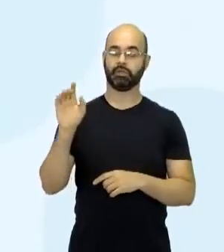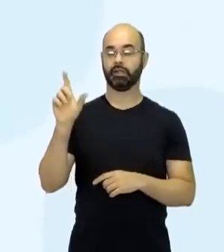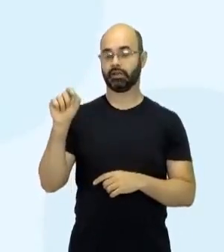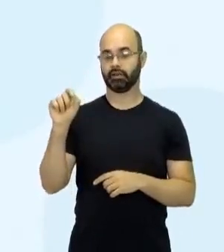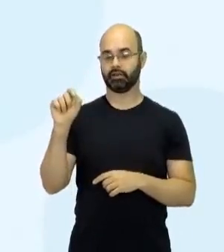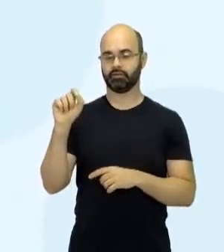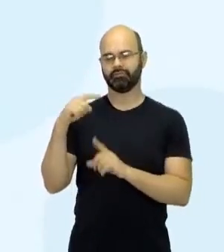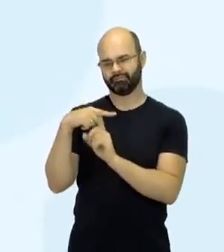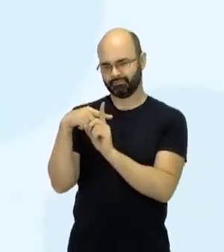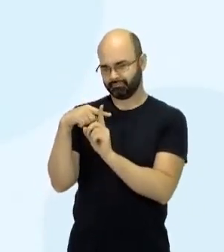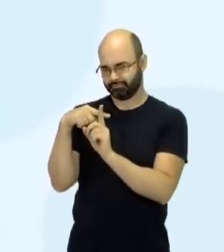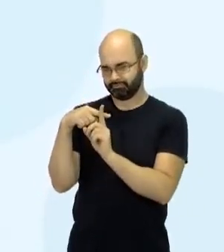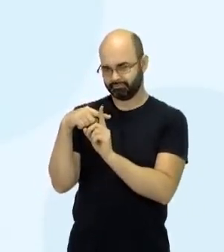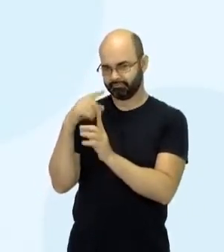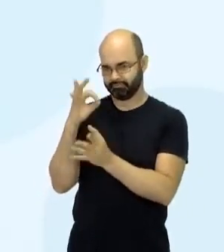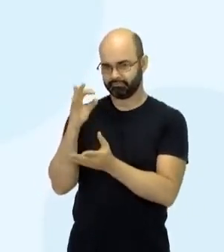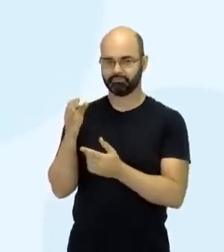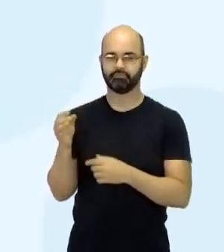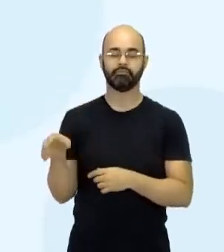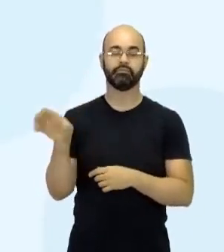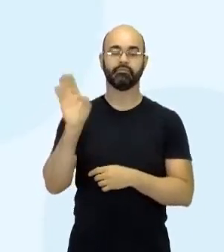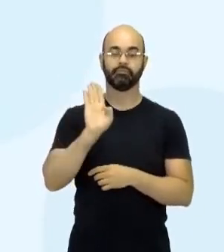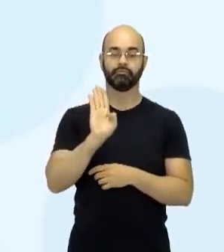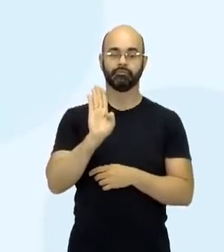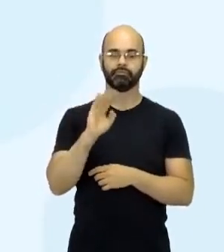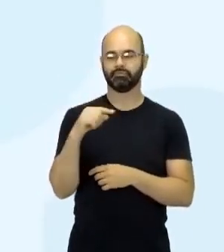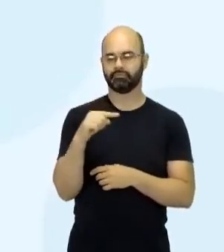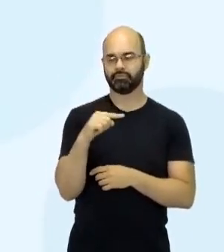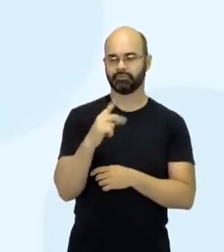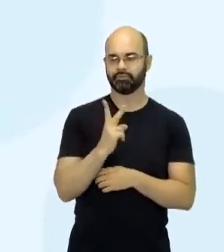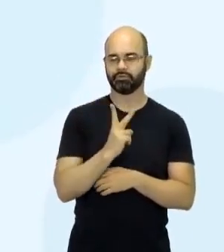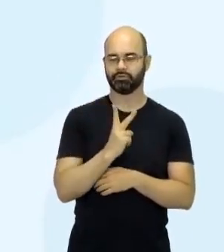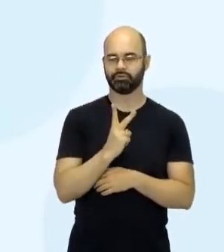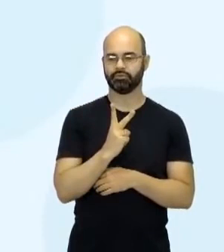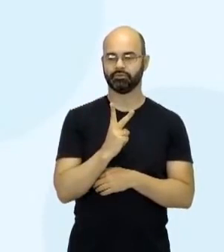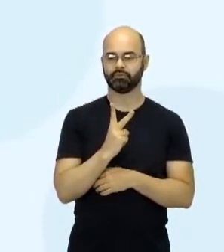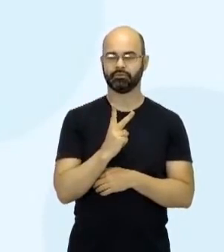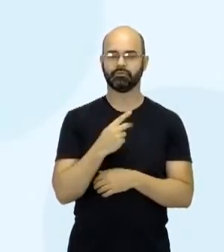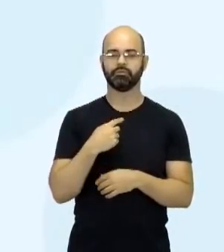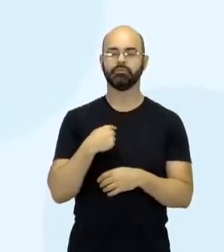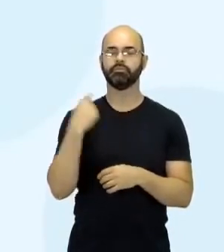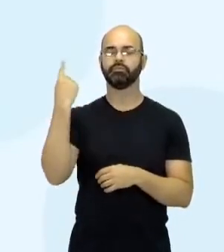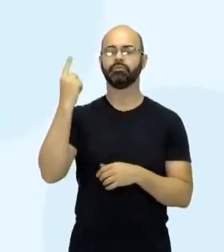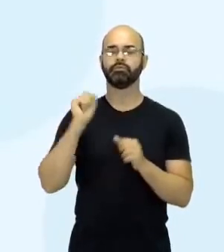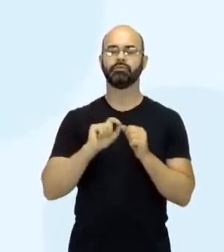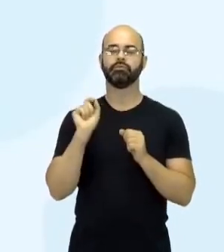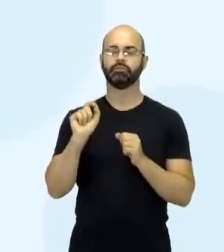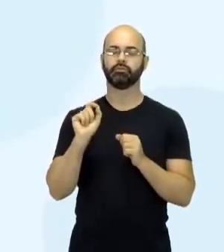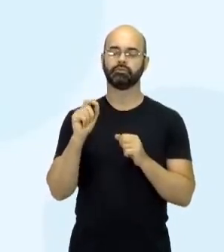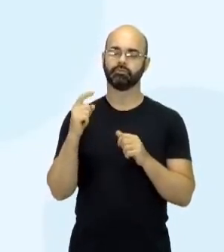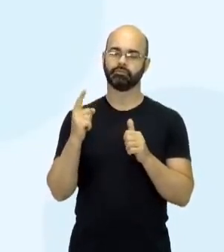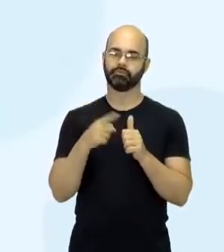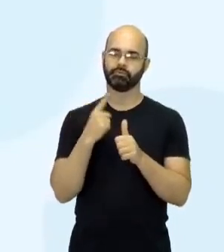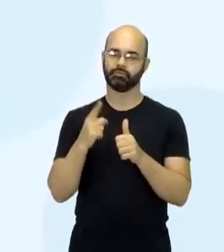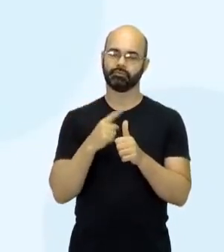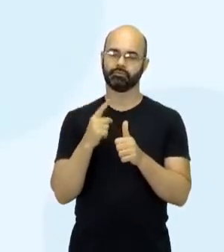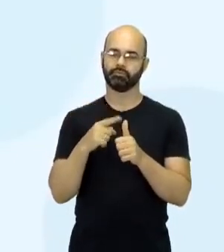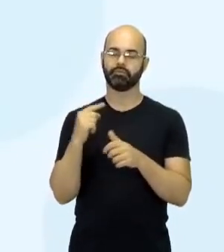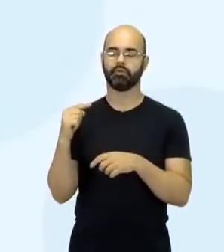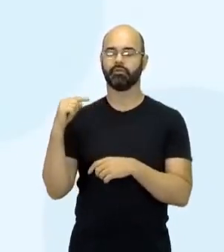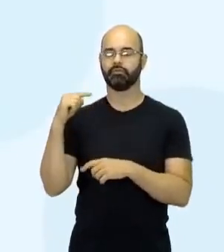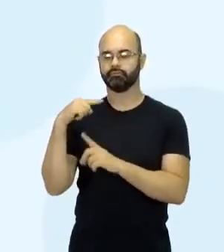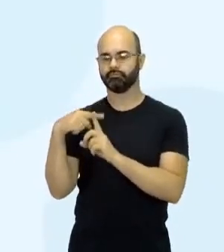positivo, o B é esse 2 negativo. O que eu vou fazer primeiro? eu vou fazer a regra de sinal. Então, ó, eu